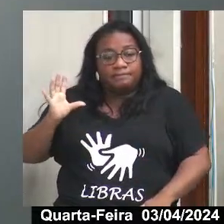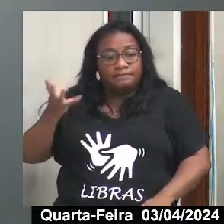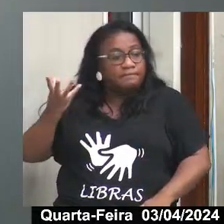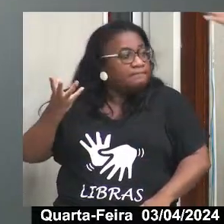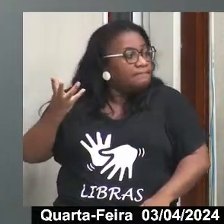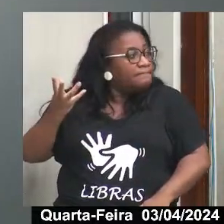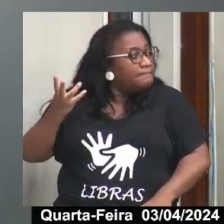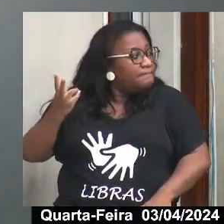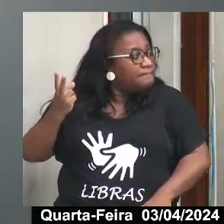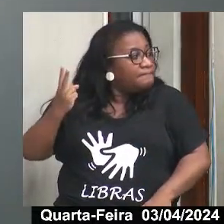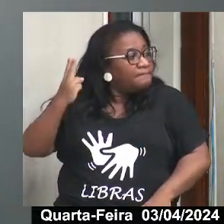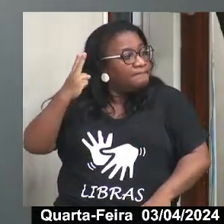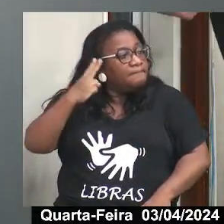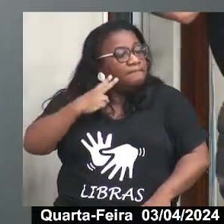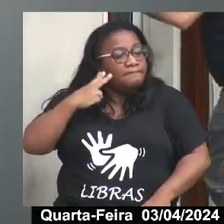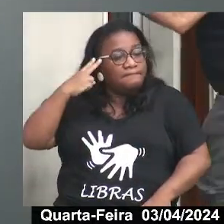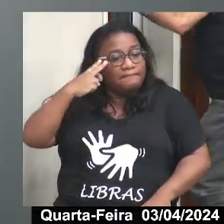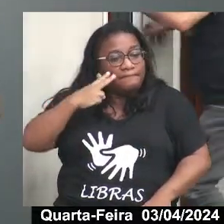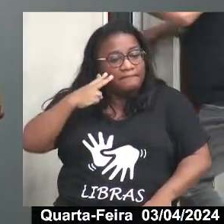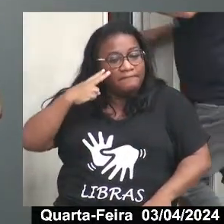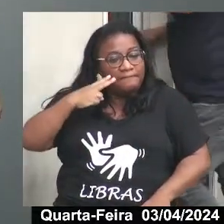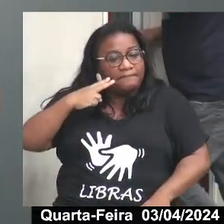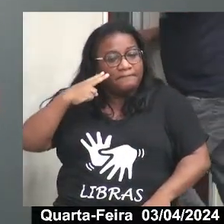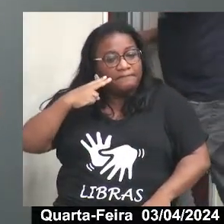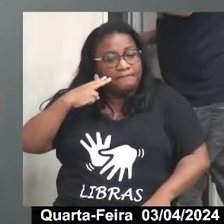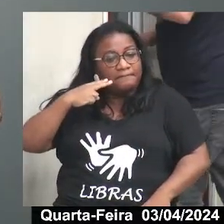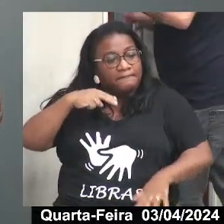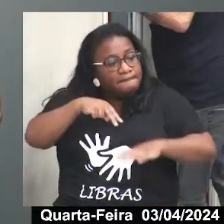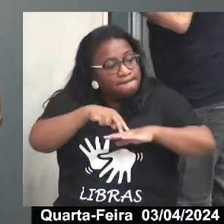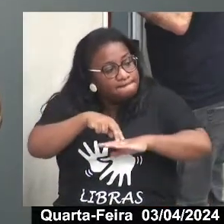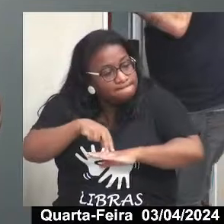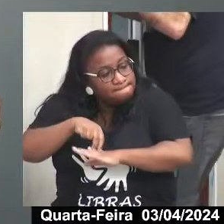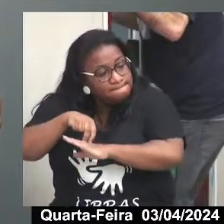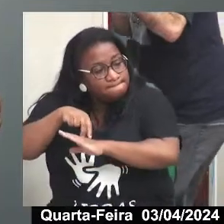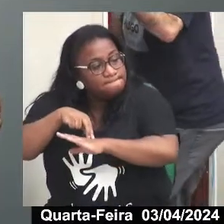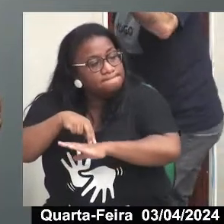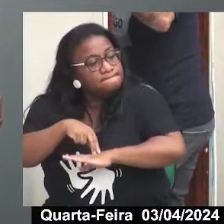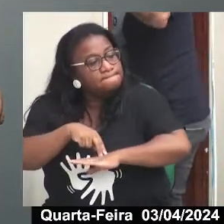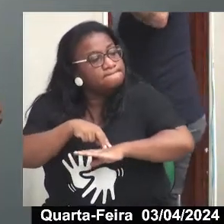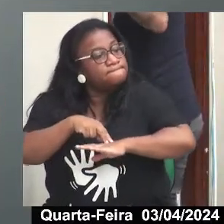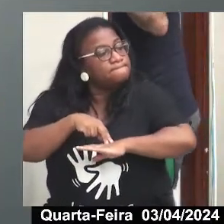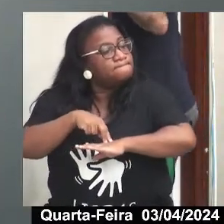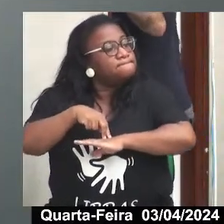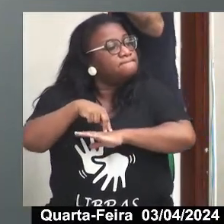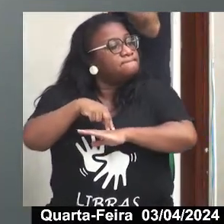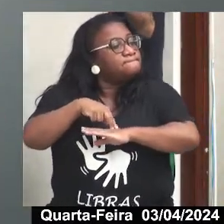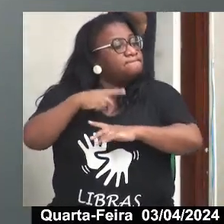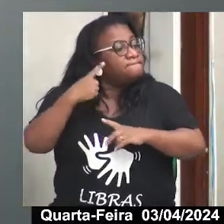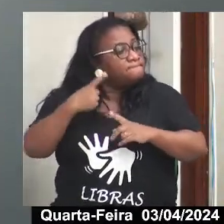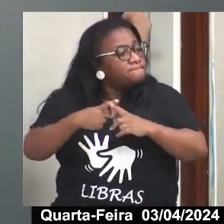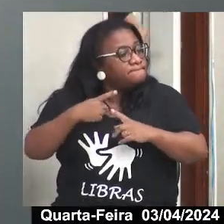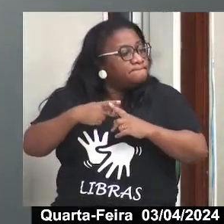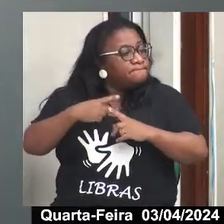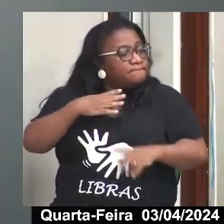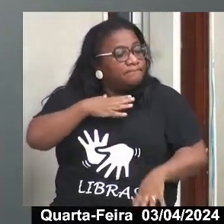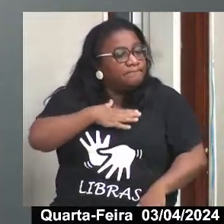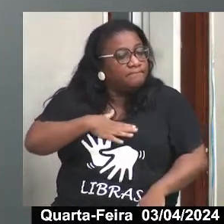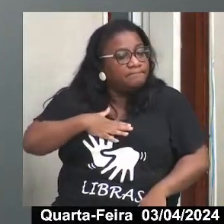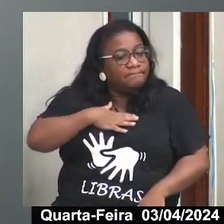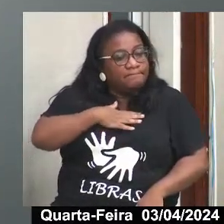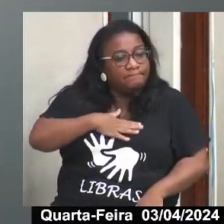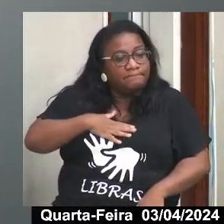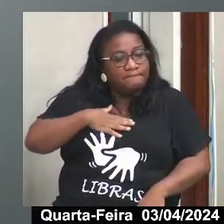que o vereador surfista prateado saiu fora da sessão porque ele gosta